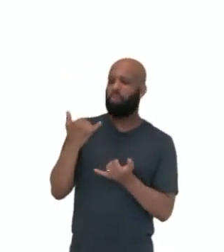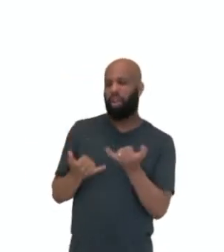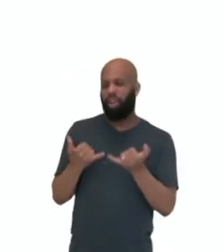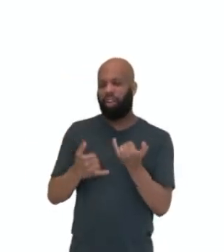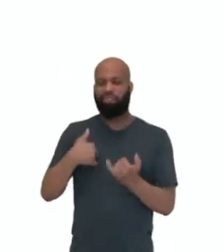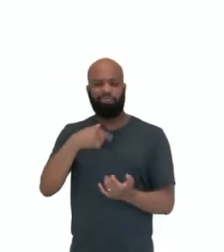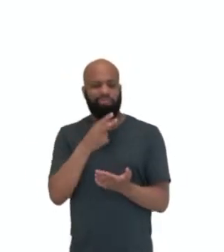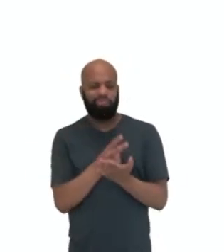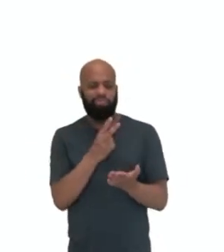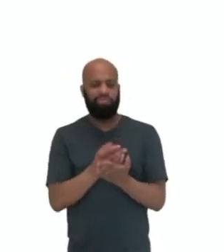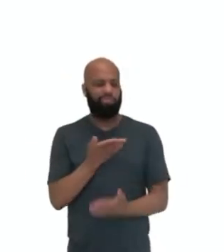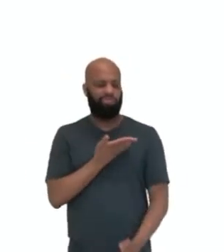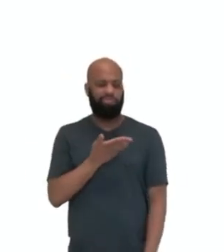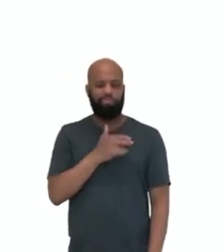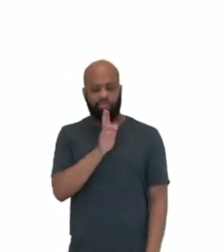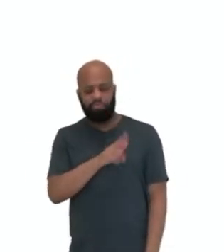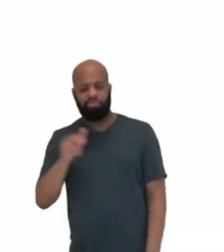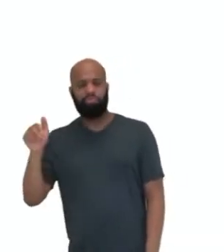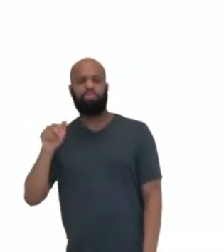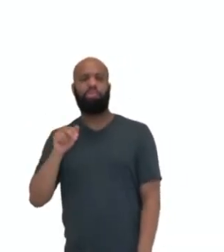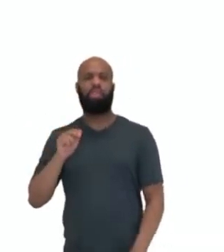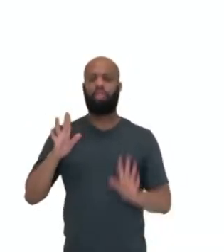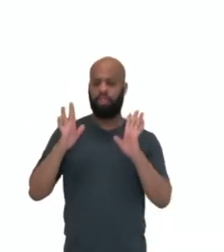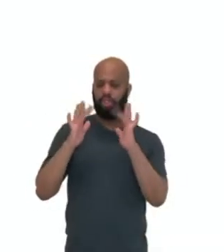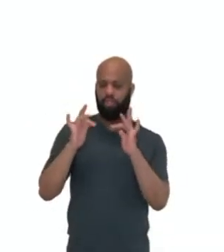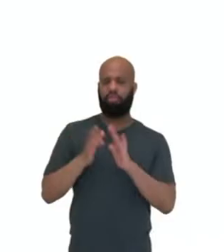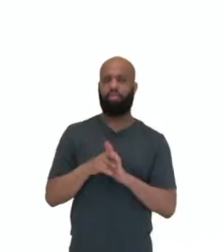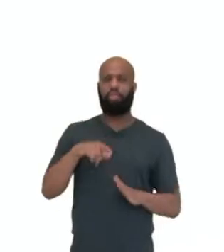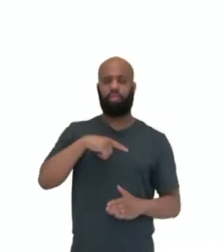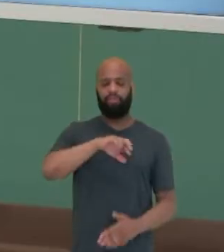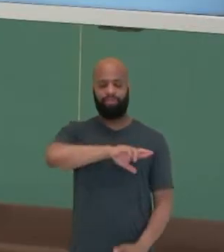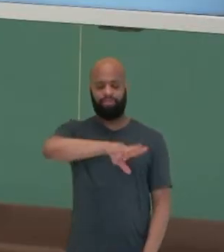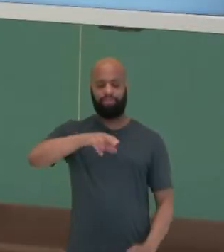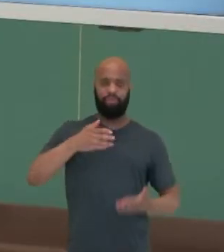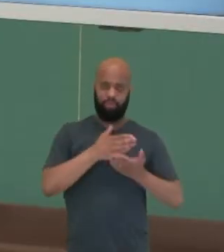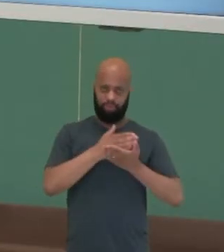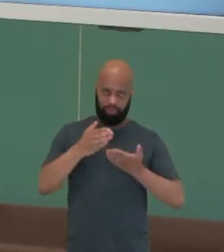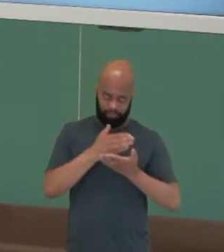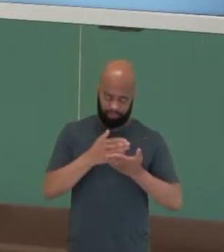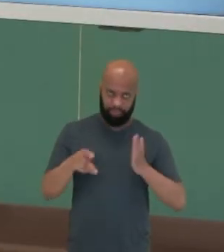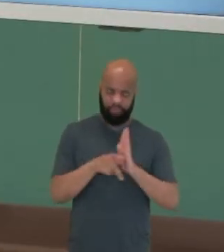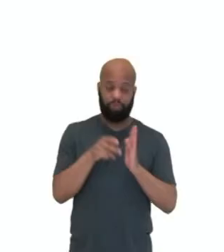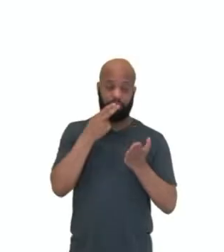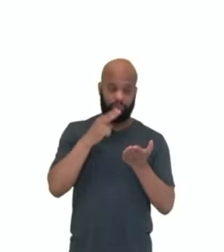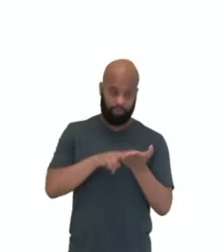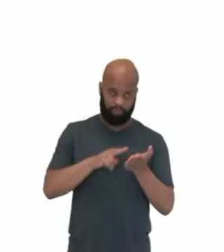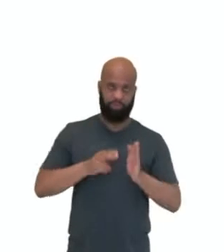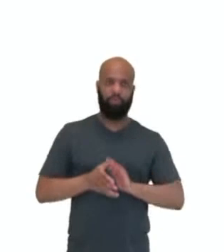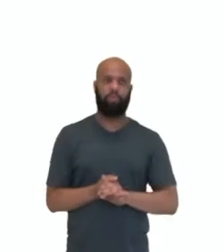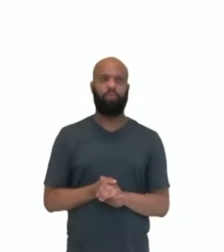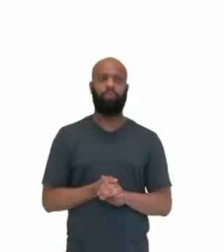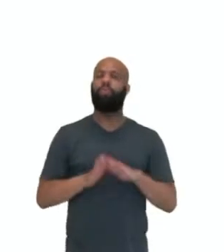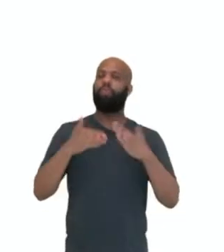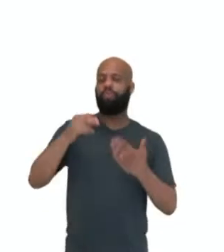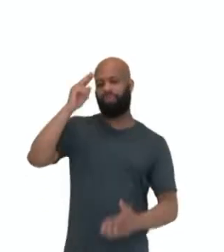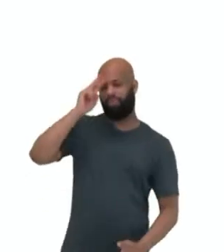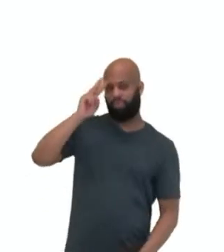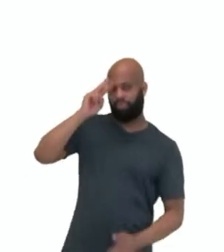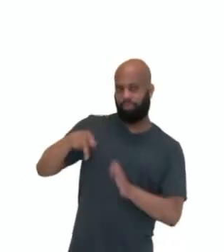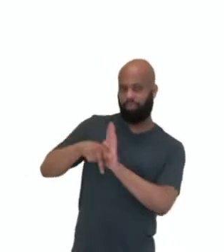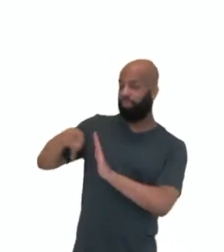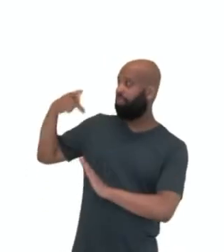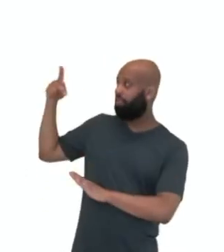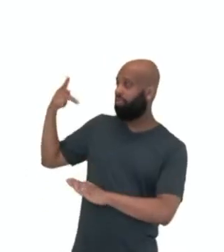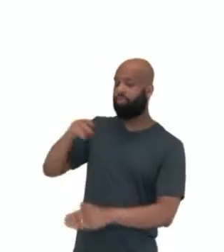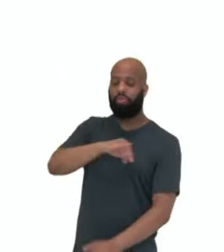essa pontuação, porque são vários começos, né? Vários inícios de carta. A história de Julieta, que